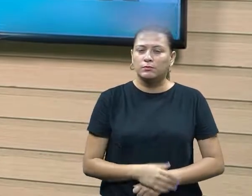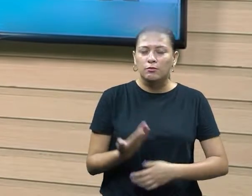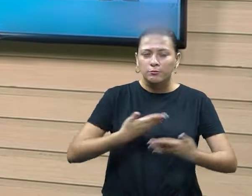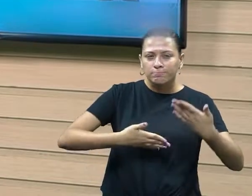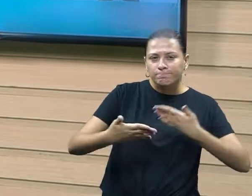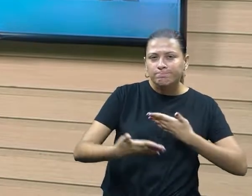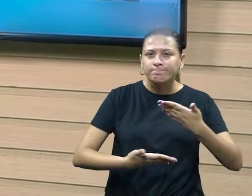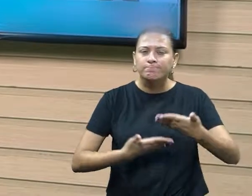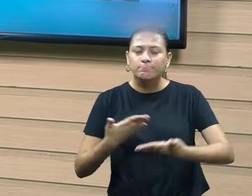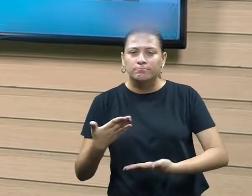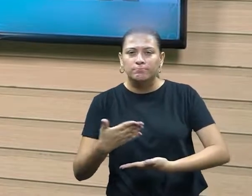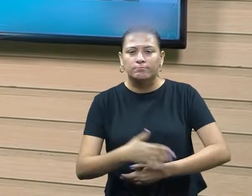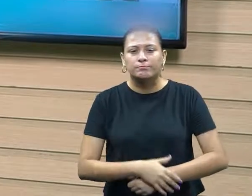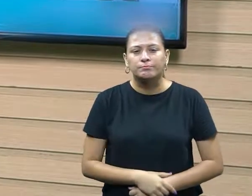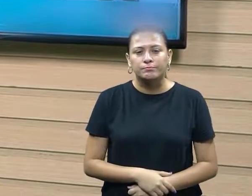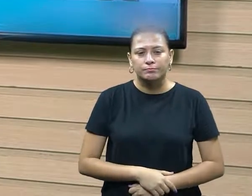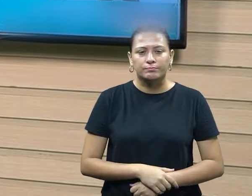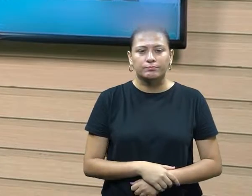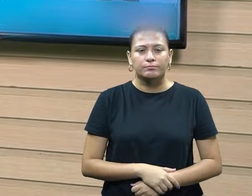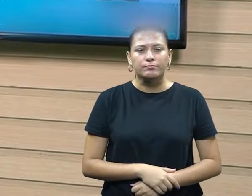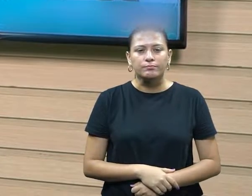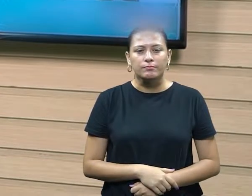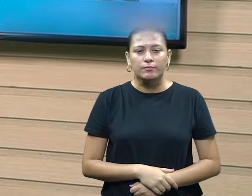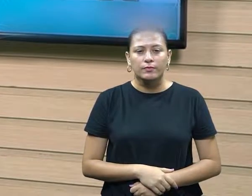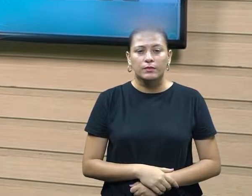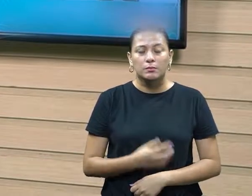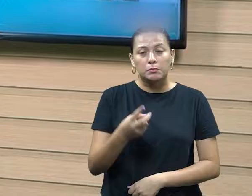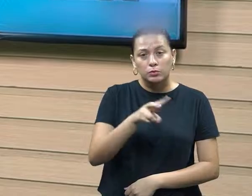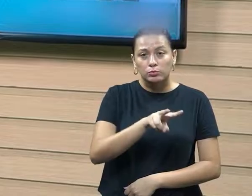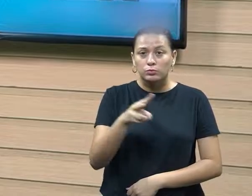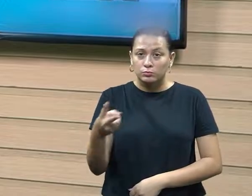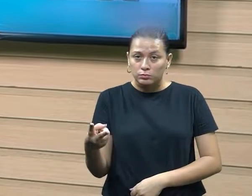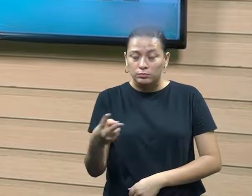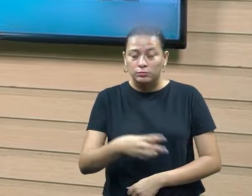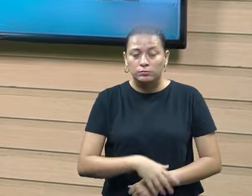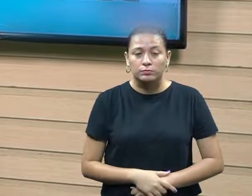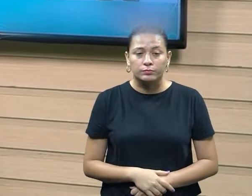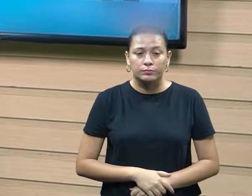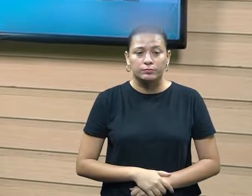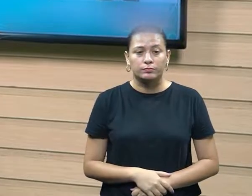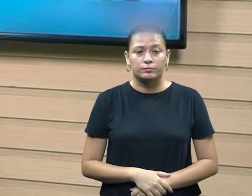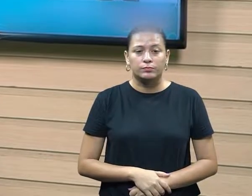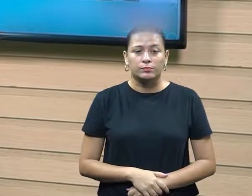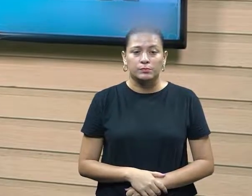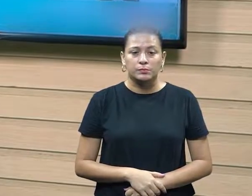para que possa ter nesse processo, para que ambas as partes possam estar